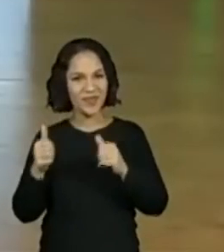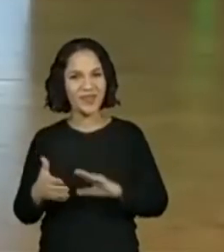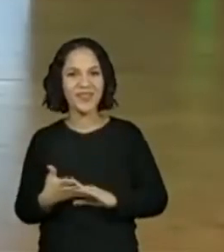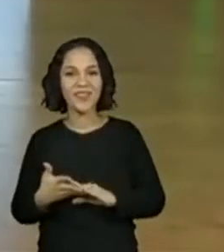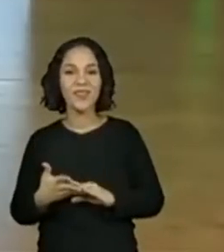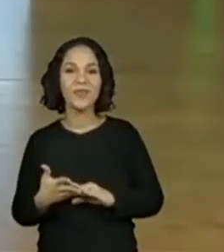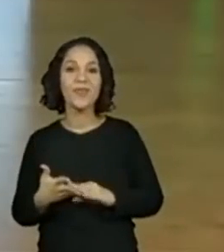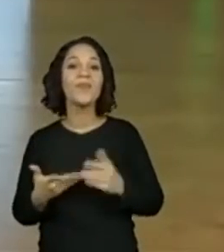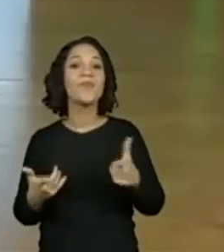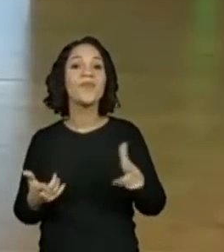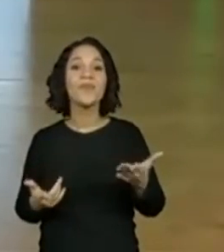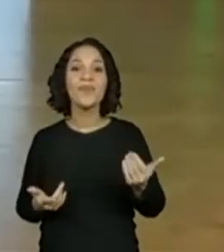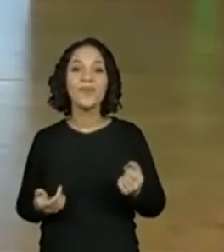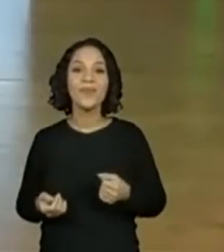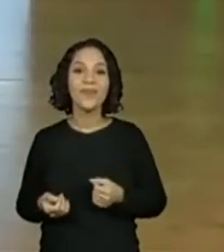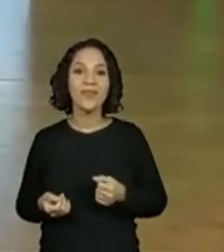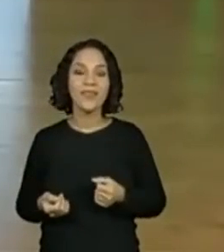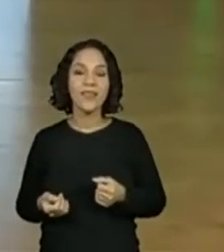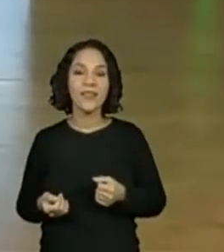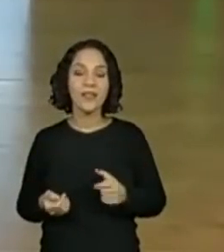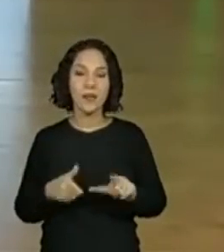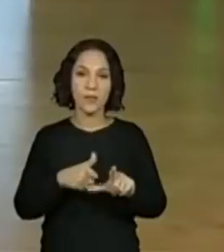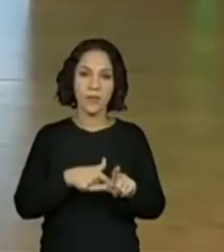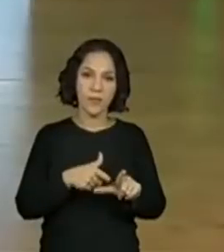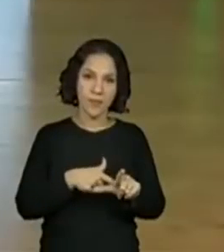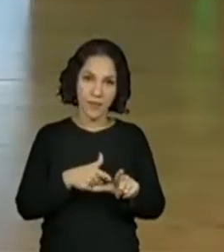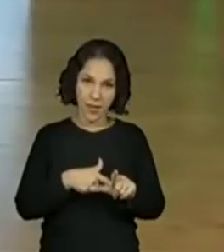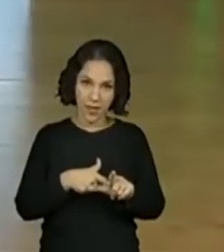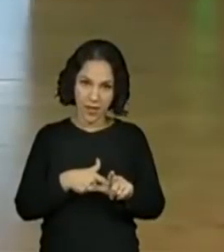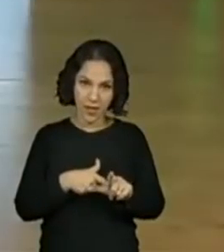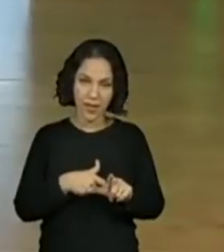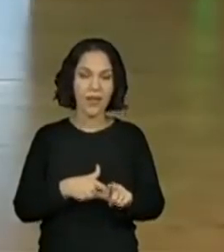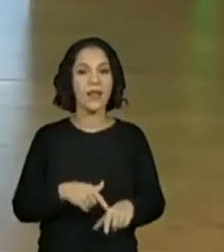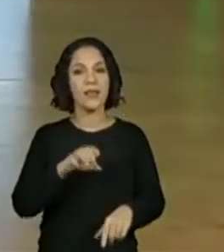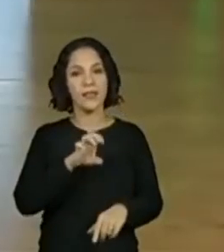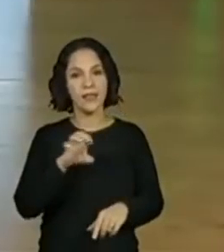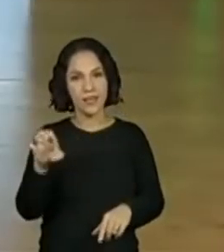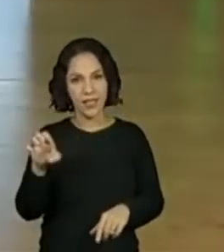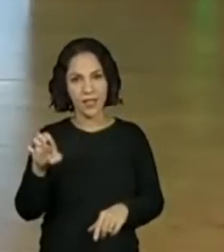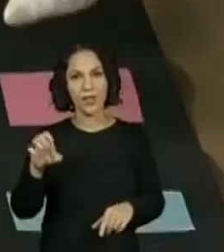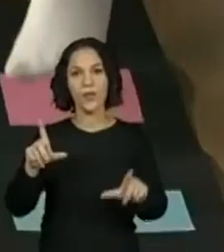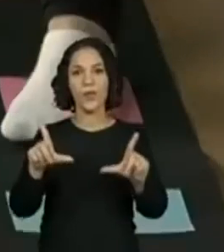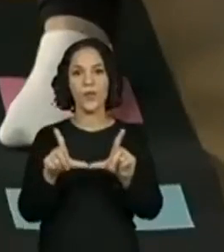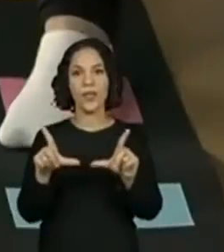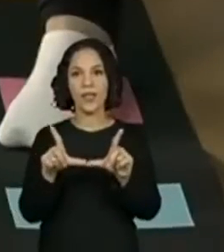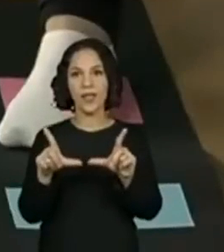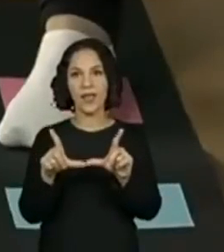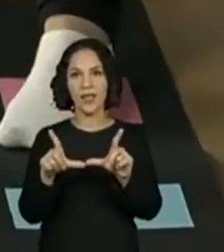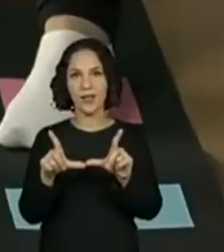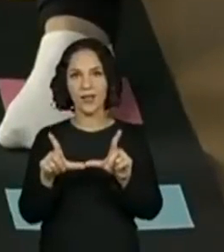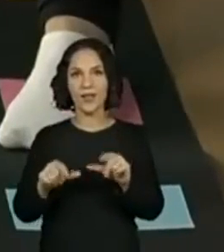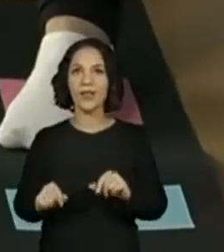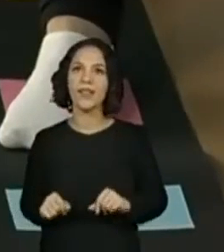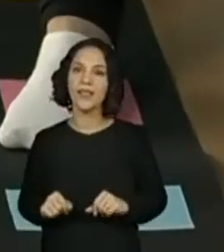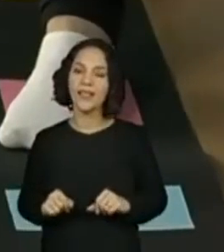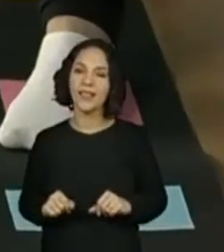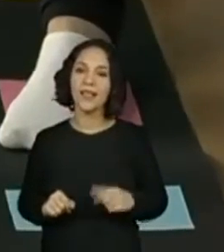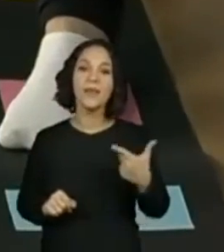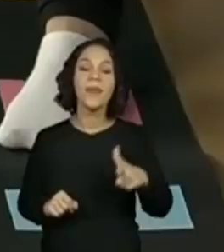Aí o pé esquerdo no quadrado. Pé esquerdo no quadrado.